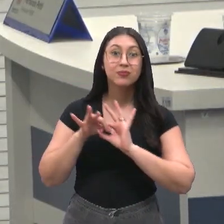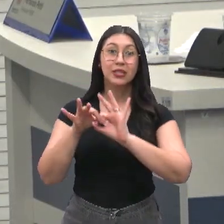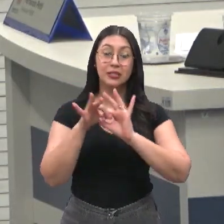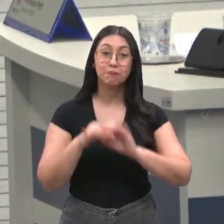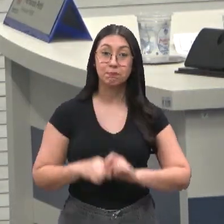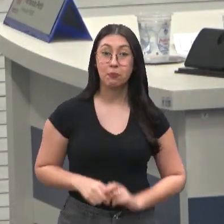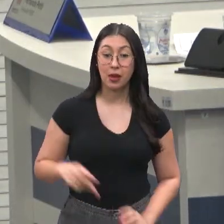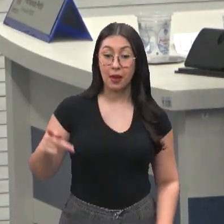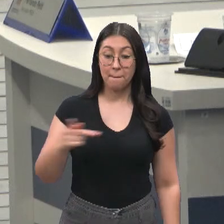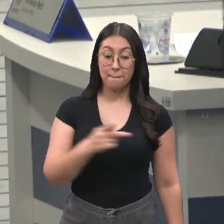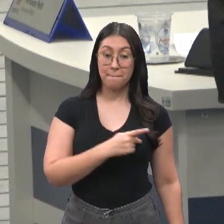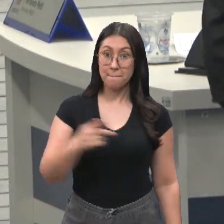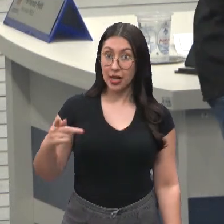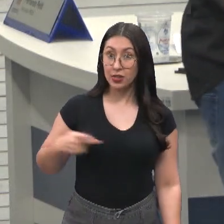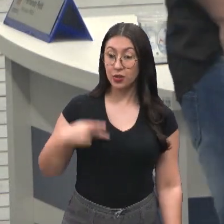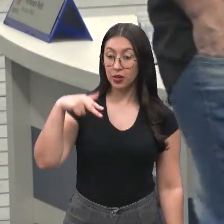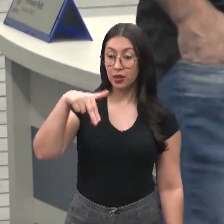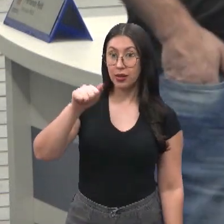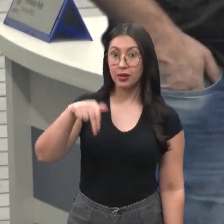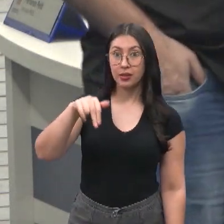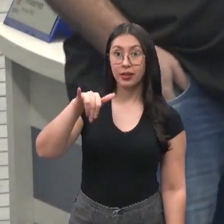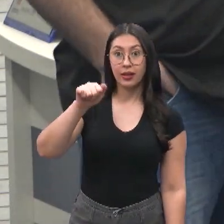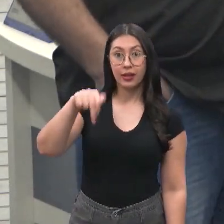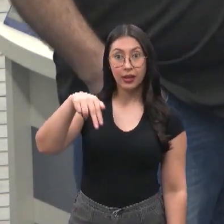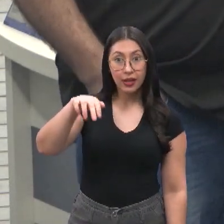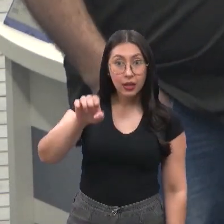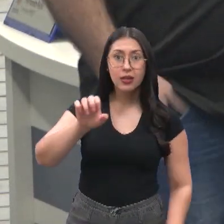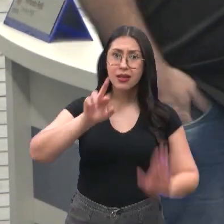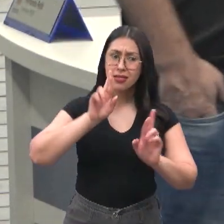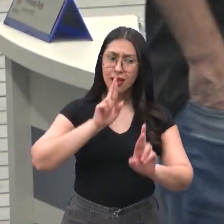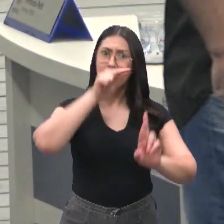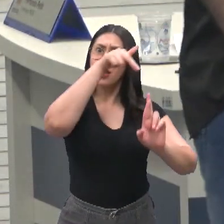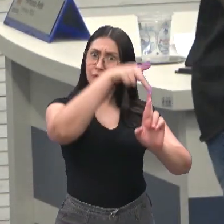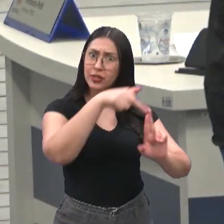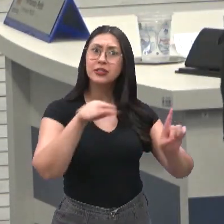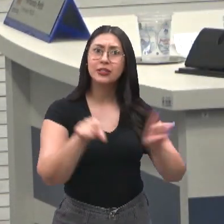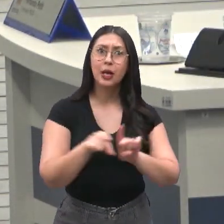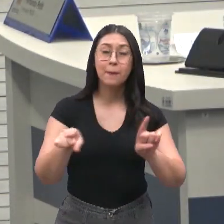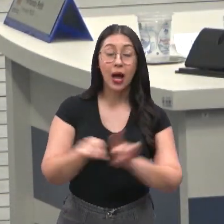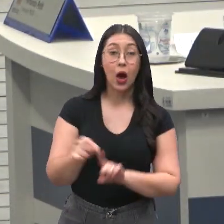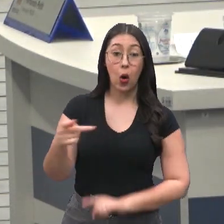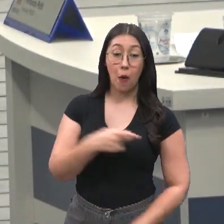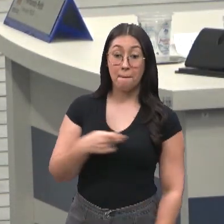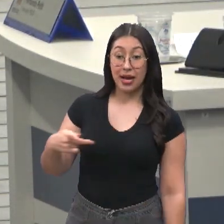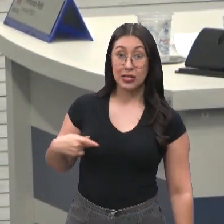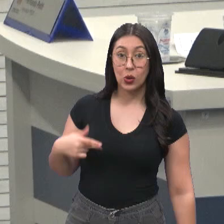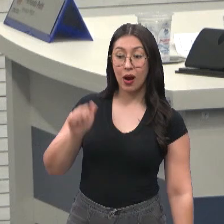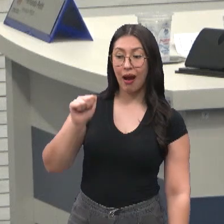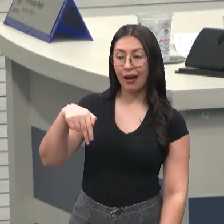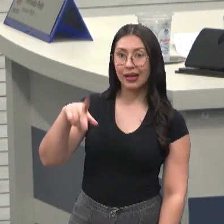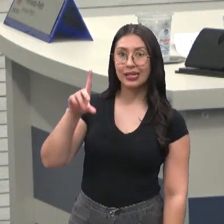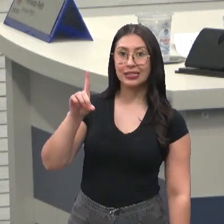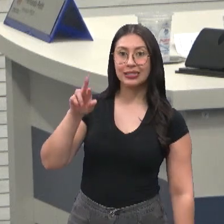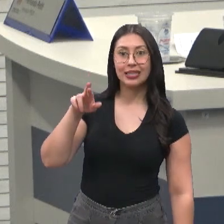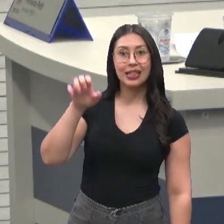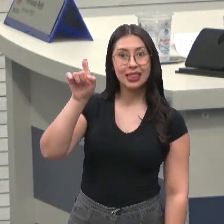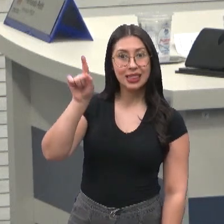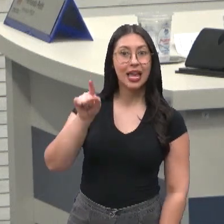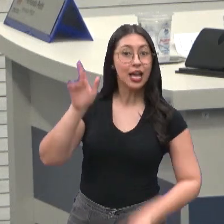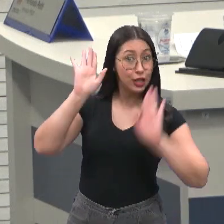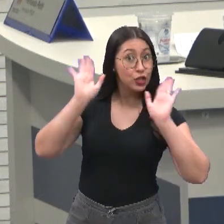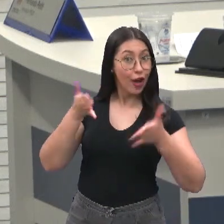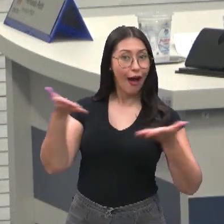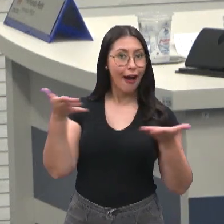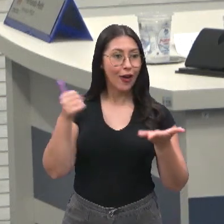Nayane Câmara é uma referência para essa cidade. O pastor André Câmara já tem o título de cidadão joseense e agora a pastora Nayane Câmara